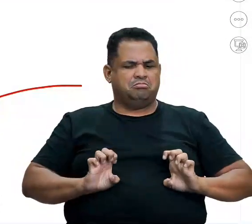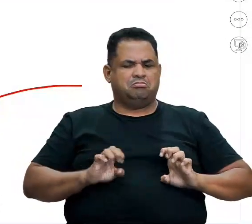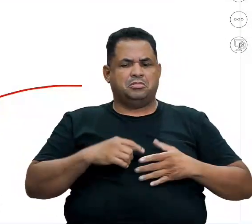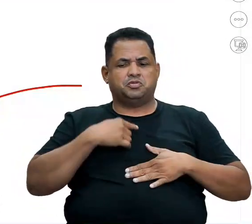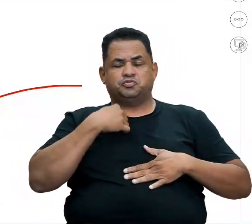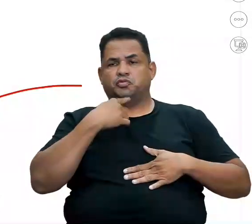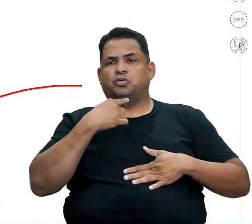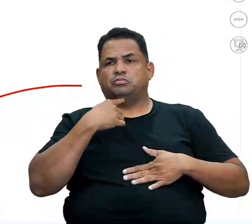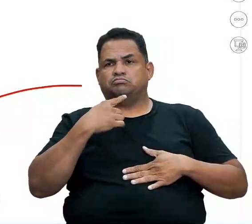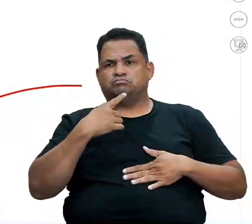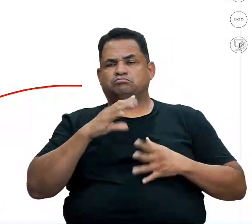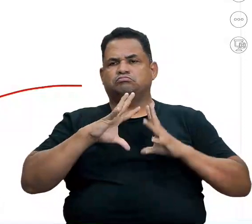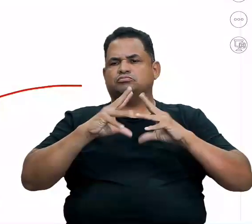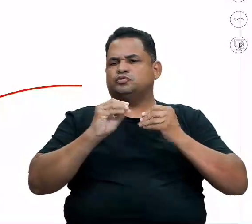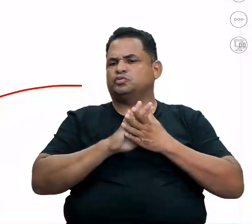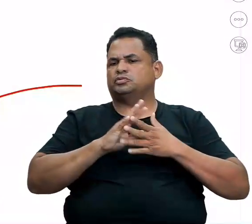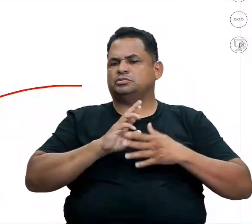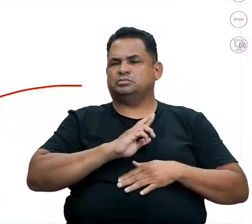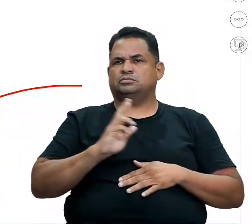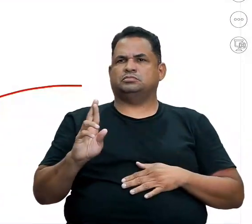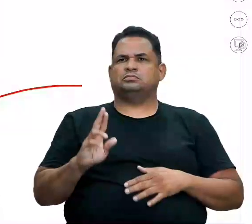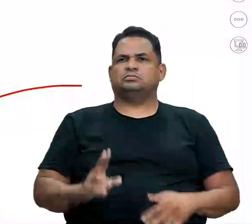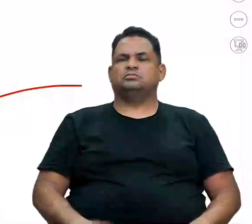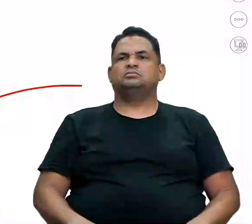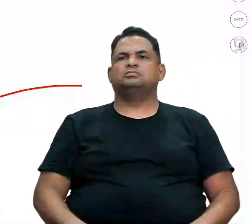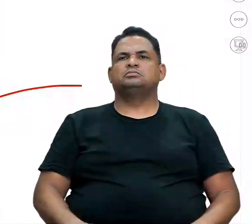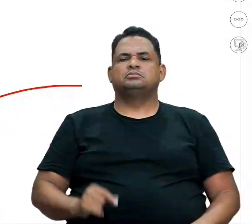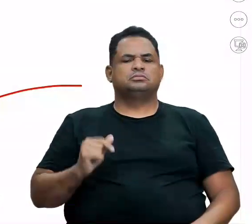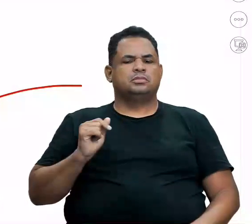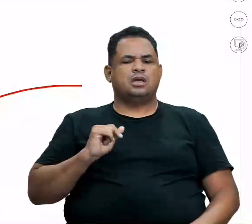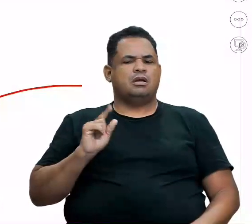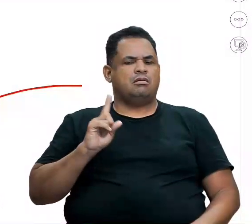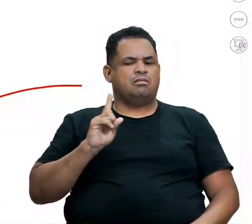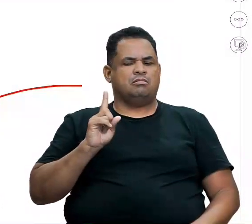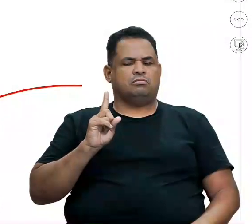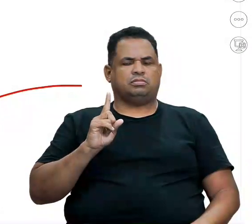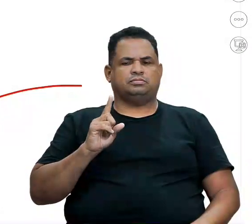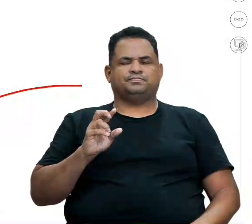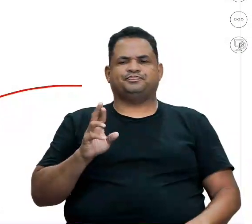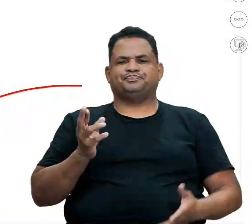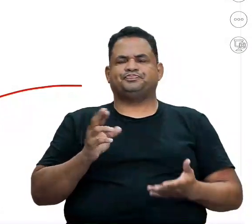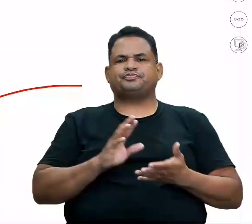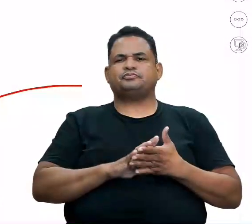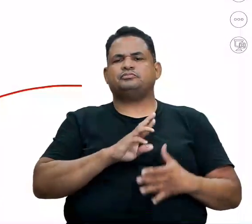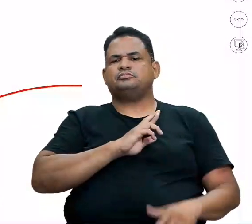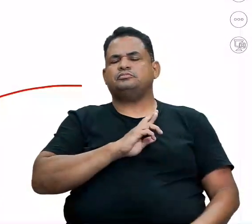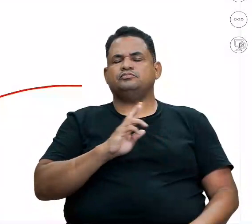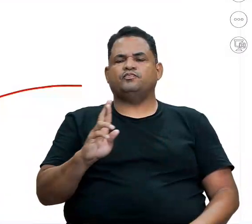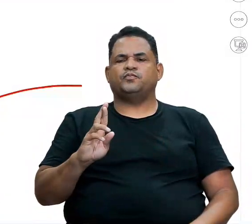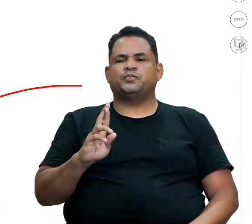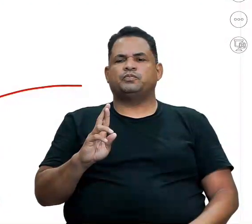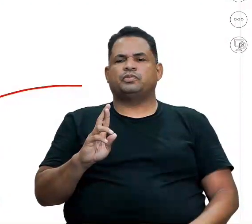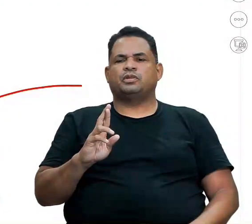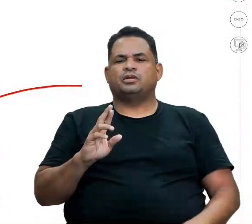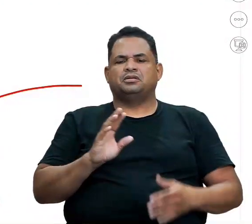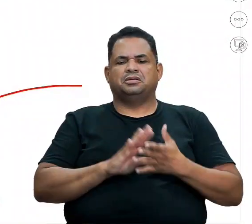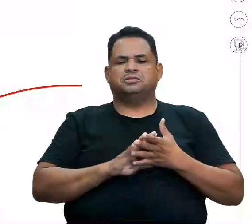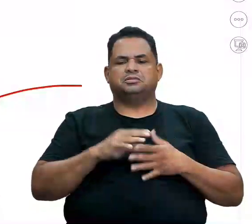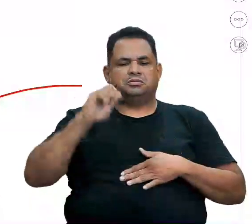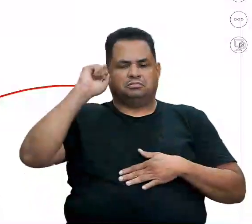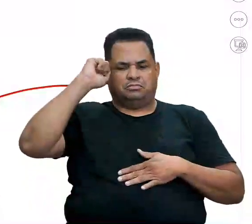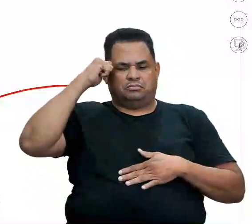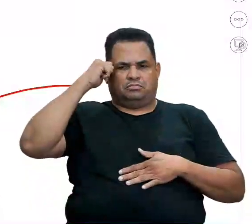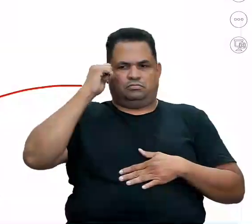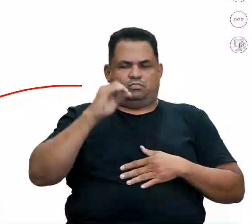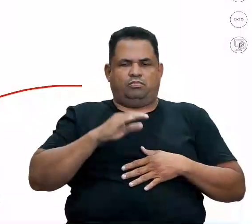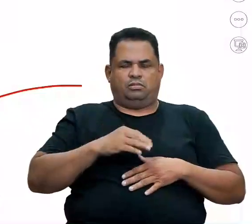duvidosas em todas as religiões. Não é só na religião lá de matrizes africanas. Isso é